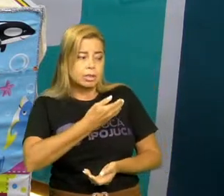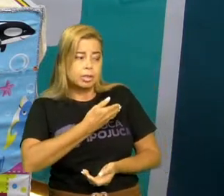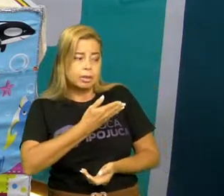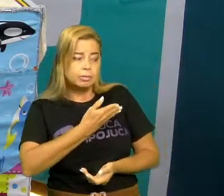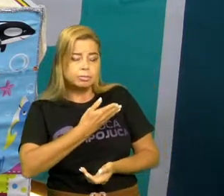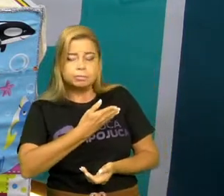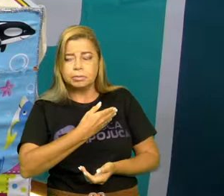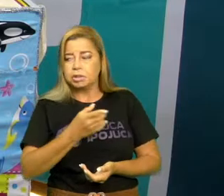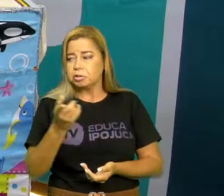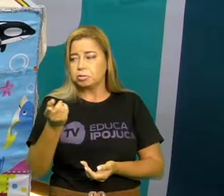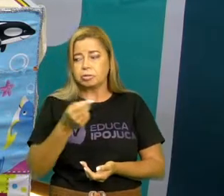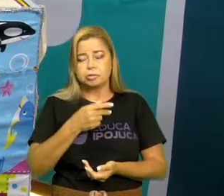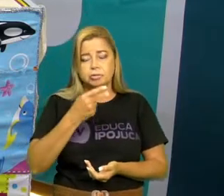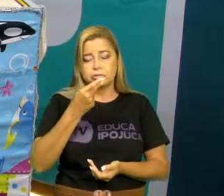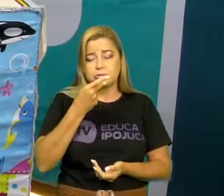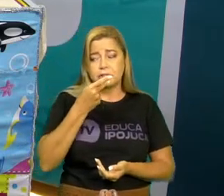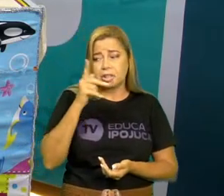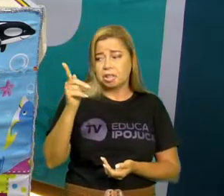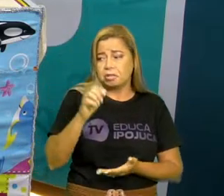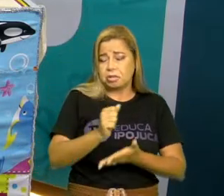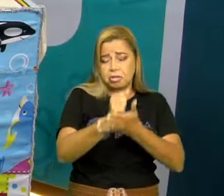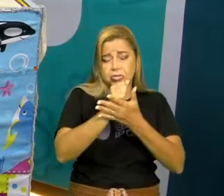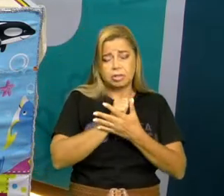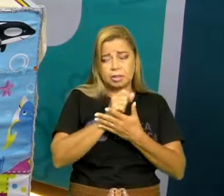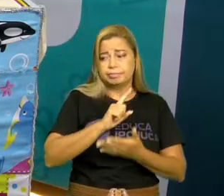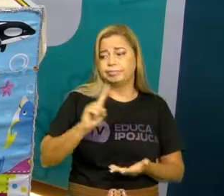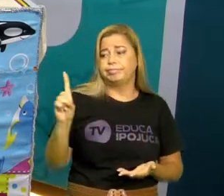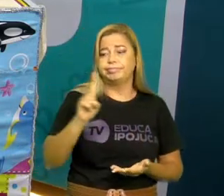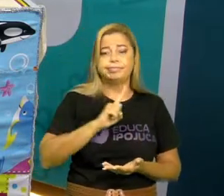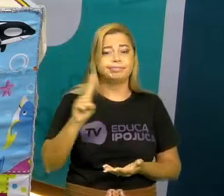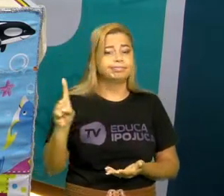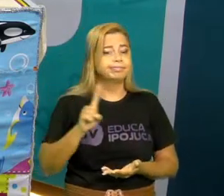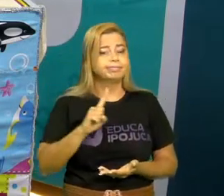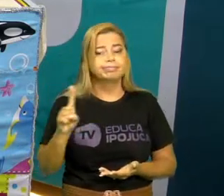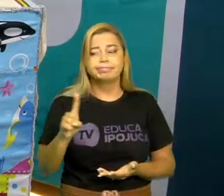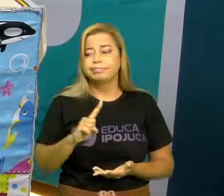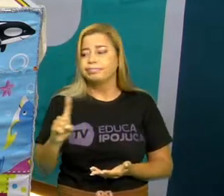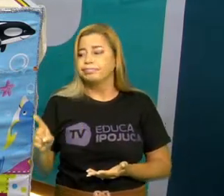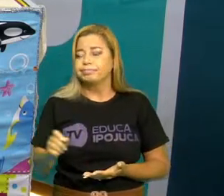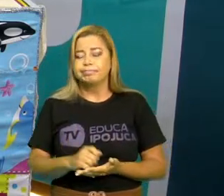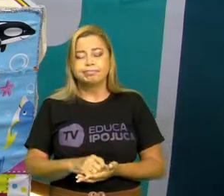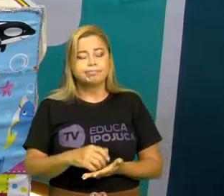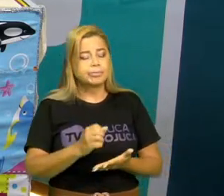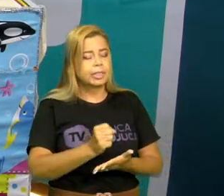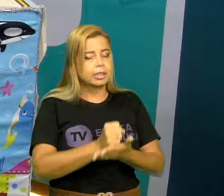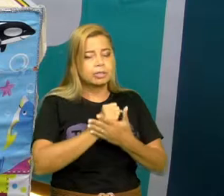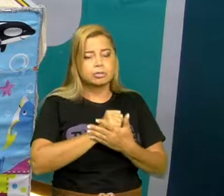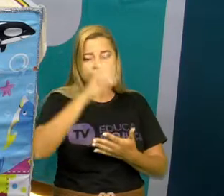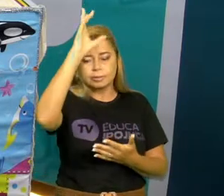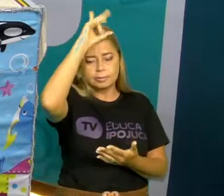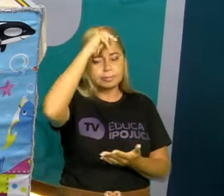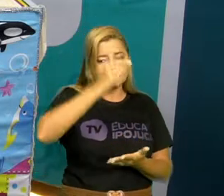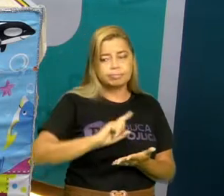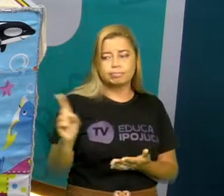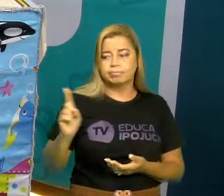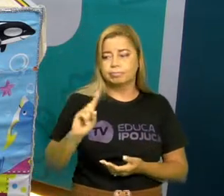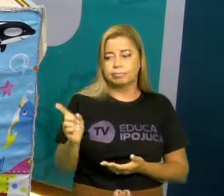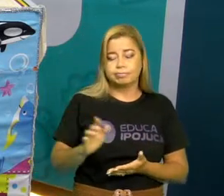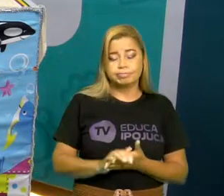um por um, criançada. E eles não foram. Não ajudaram a galinha. Ela